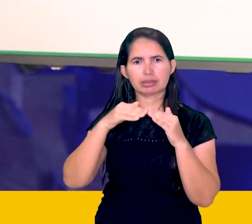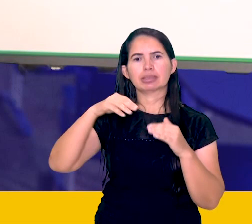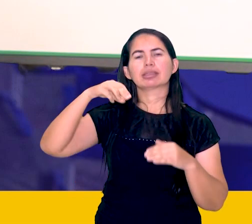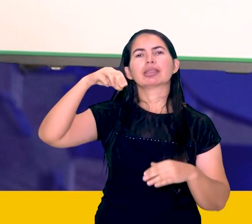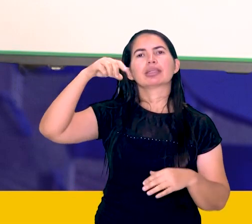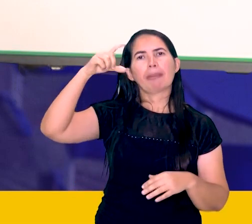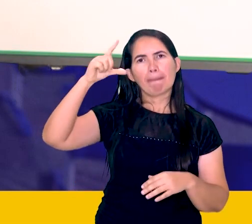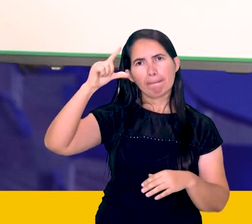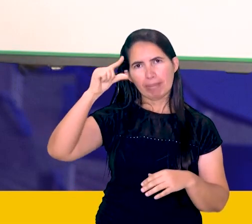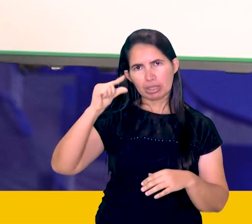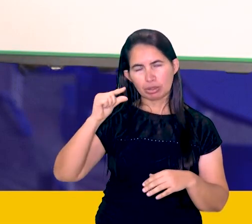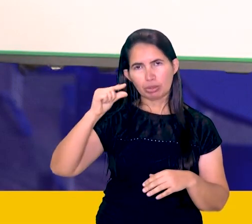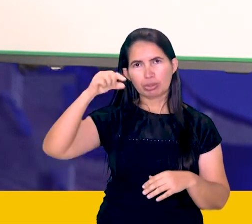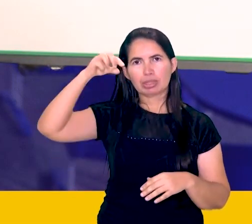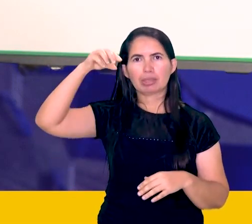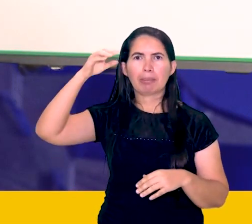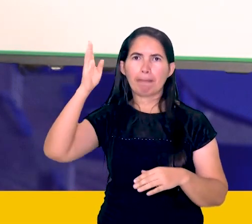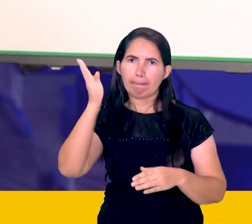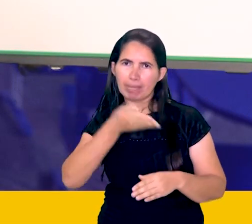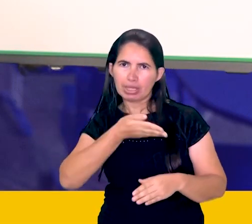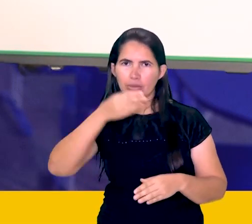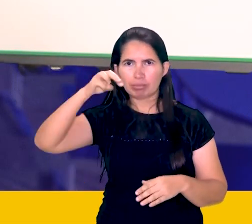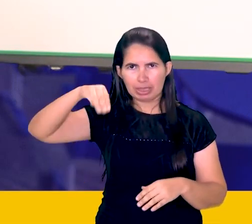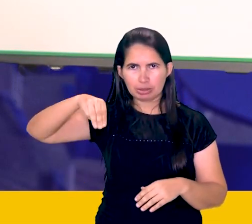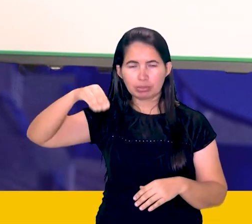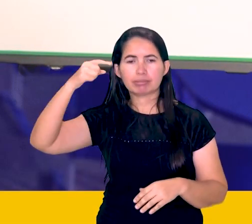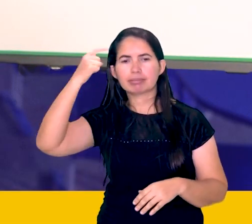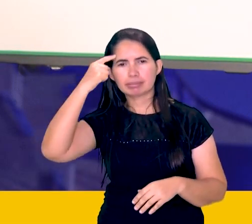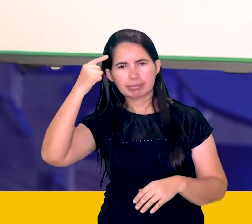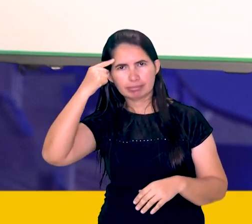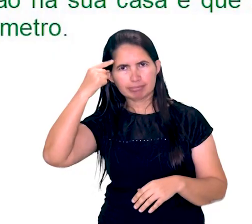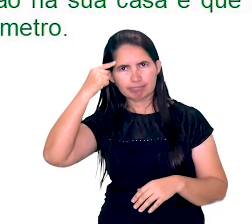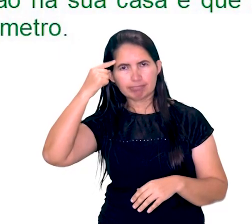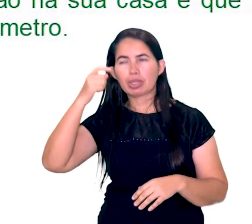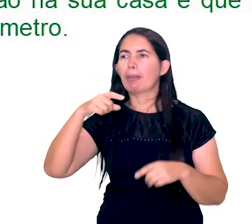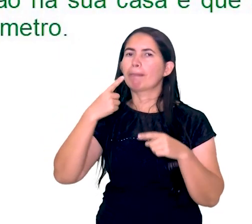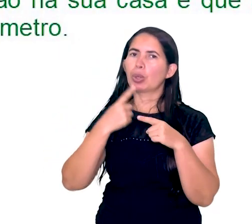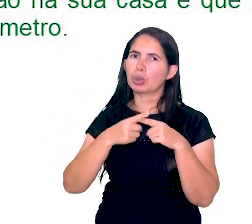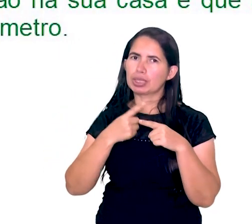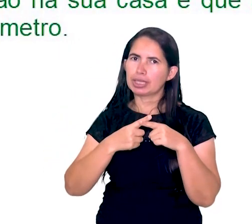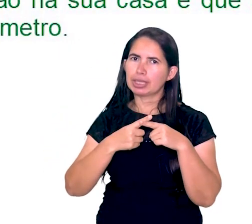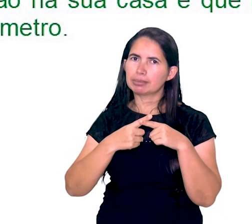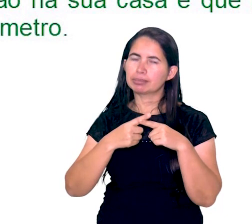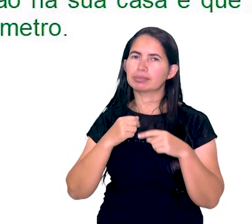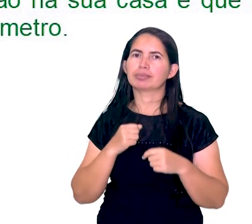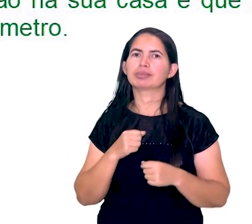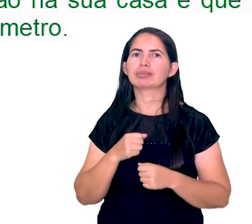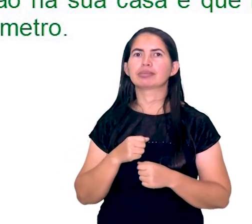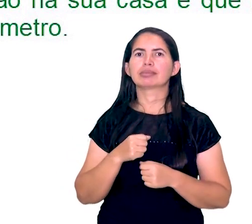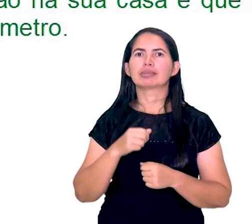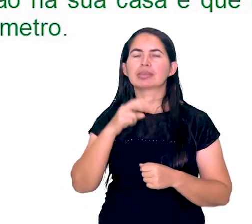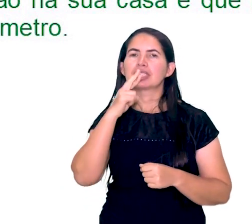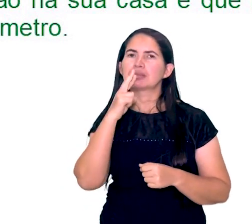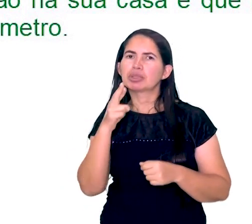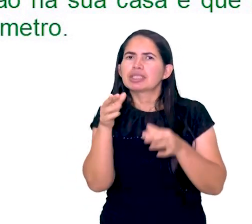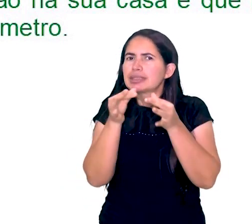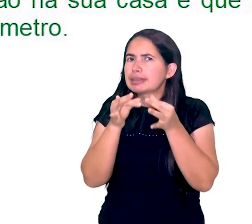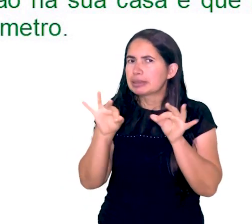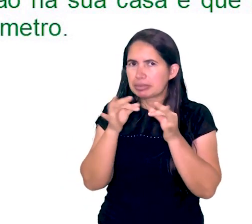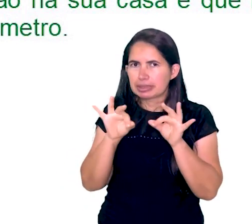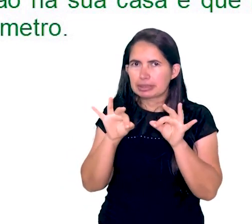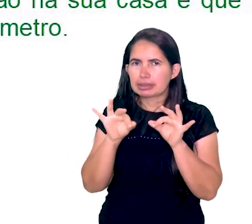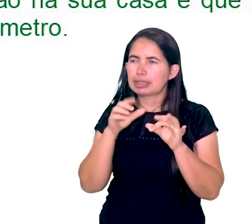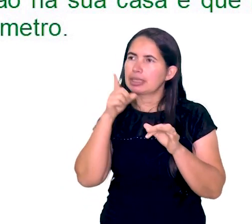aí? Pensem. Vamos lá. Porque, umas possíveis respostas aqui no